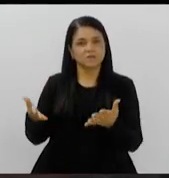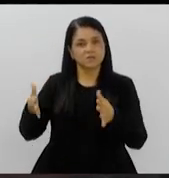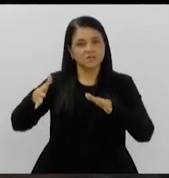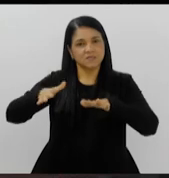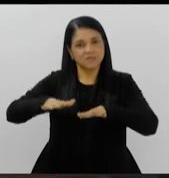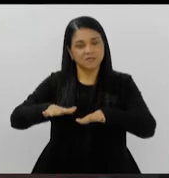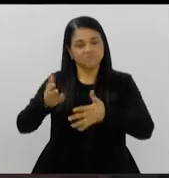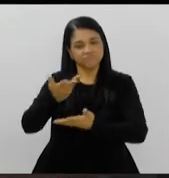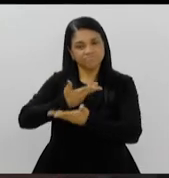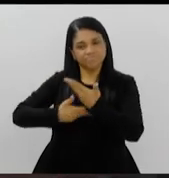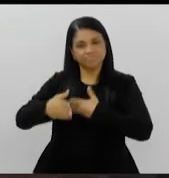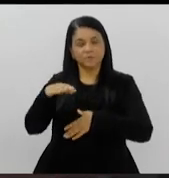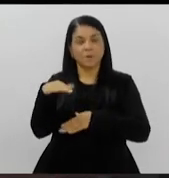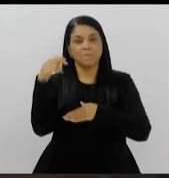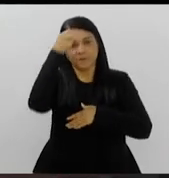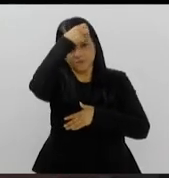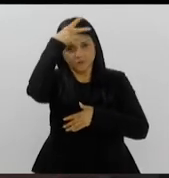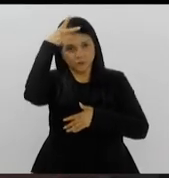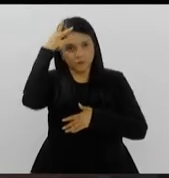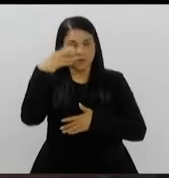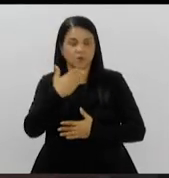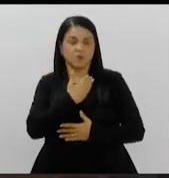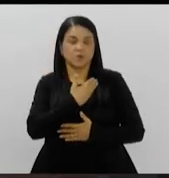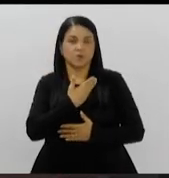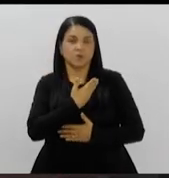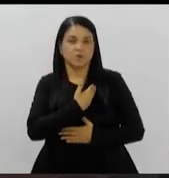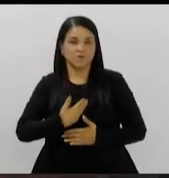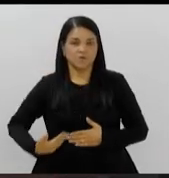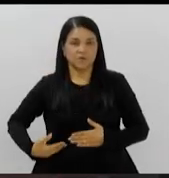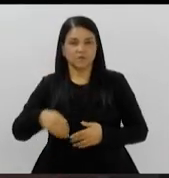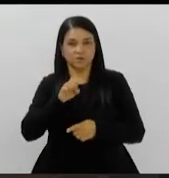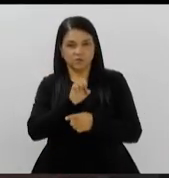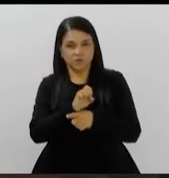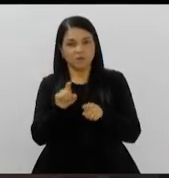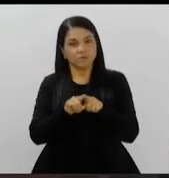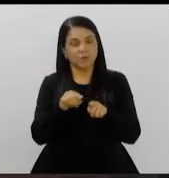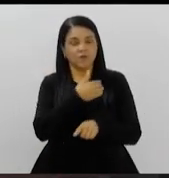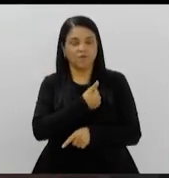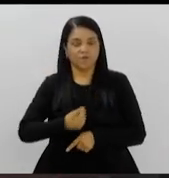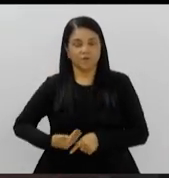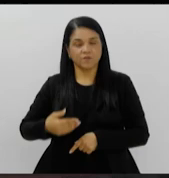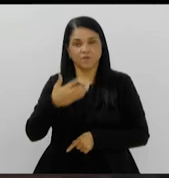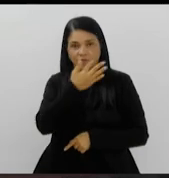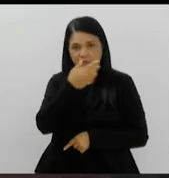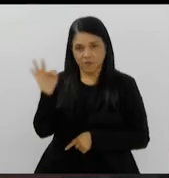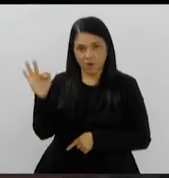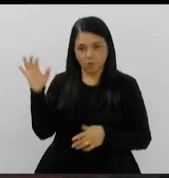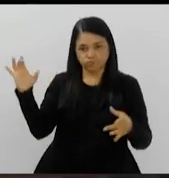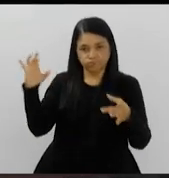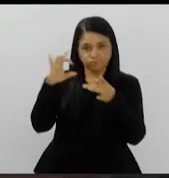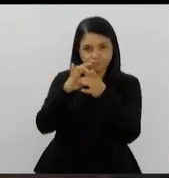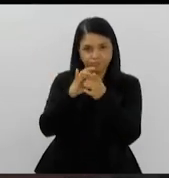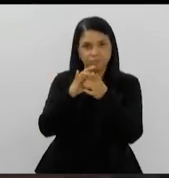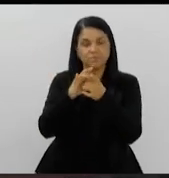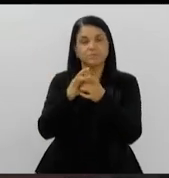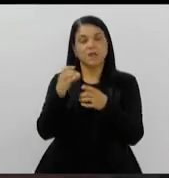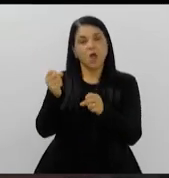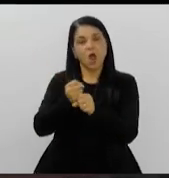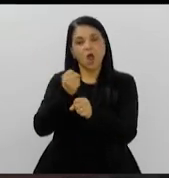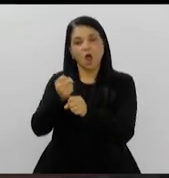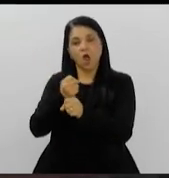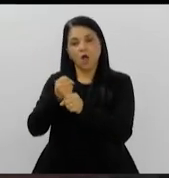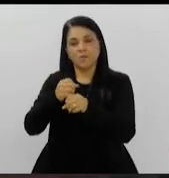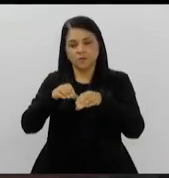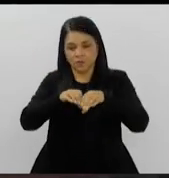entre a Prefeitura, Governo do Estado e também Governo Federal, para a gente retomar as obras do calado do Canal de